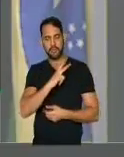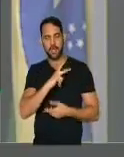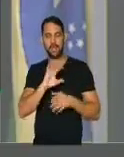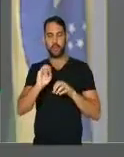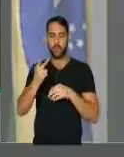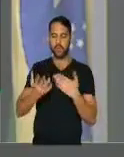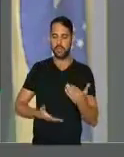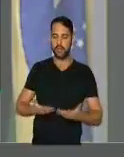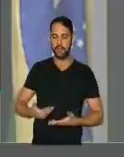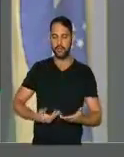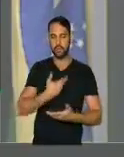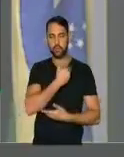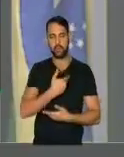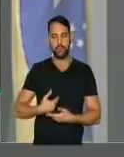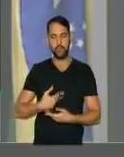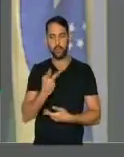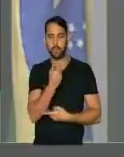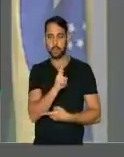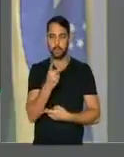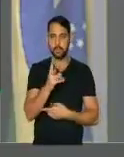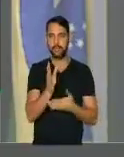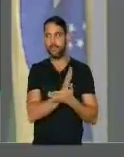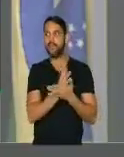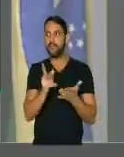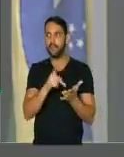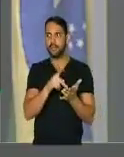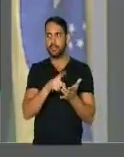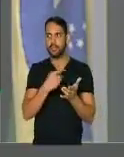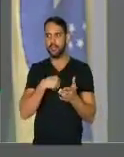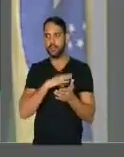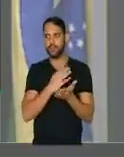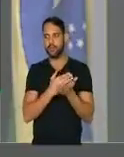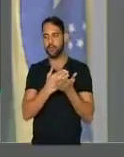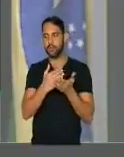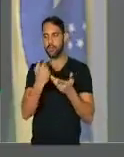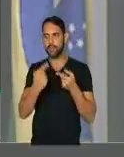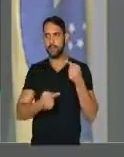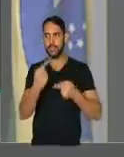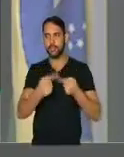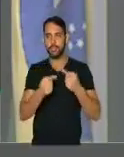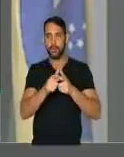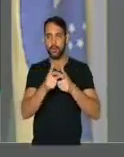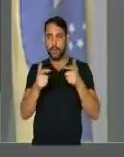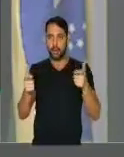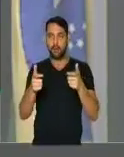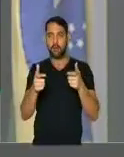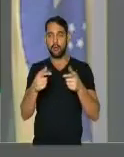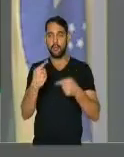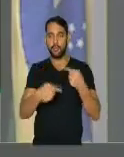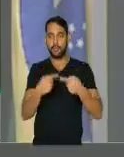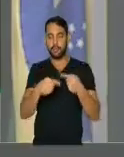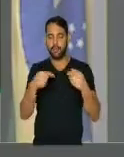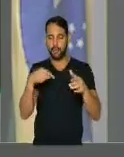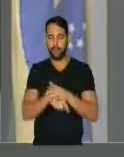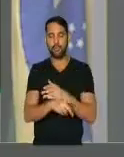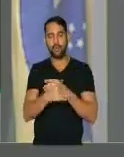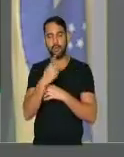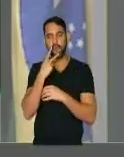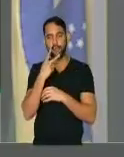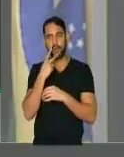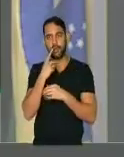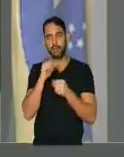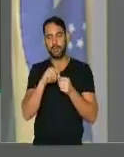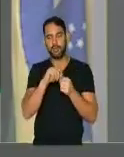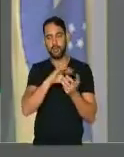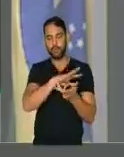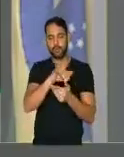ou também serviços públicos. E aí, claro, a gente entra numa discussão mais ampla e maior quando se trata do mundo